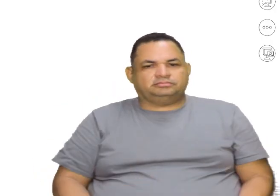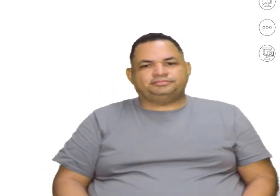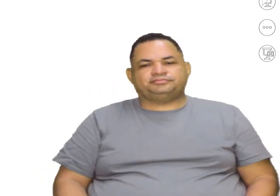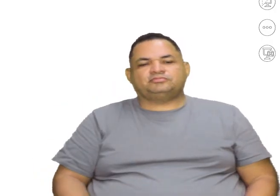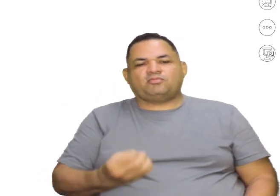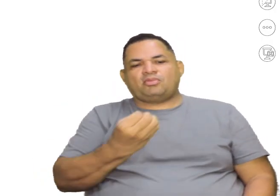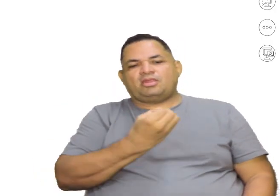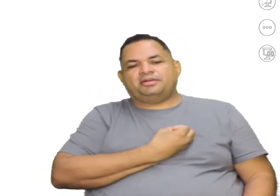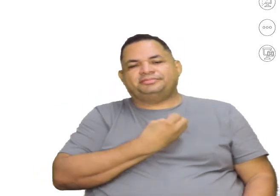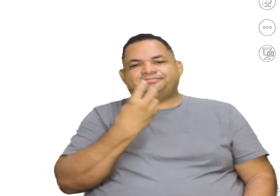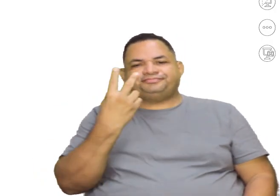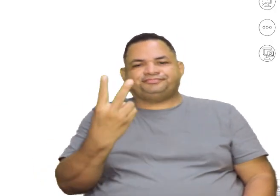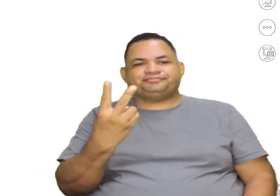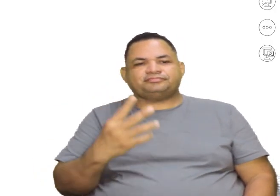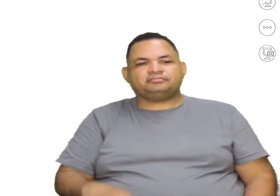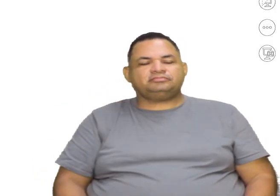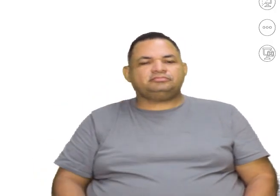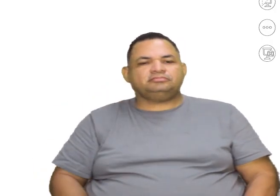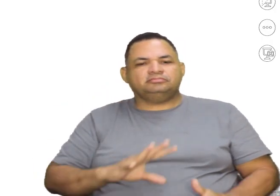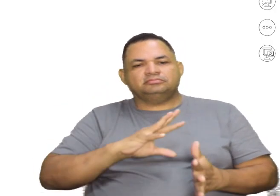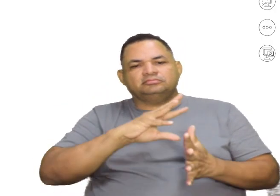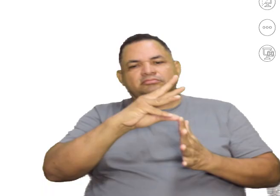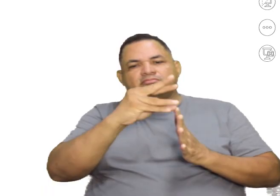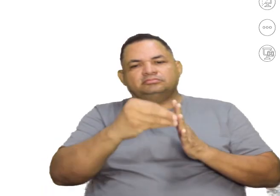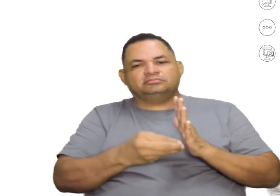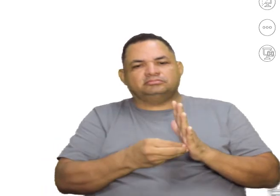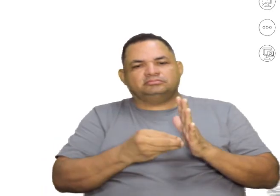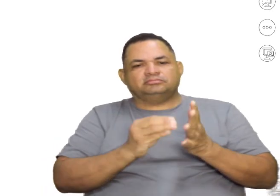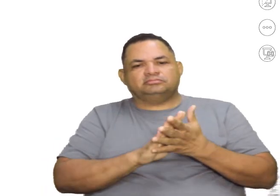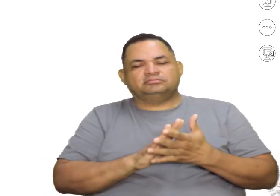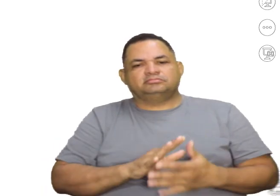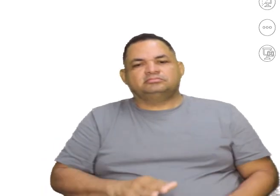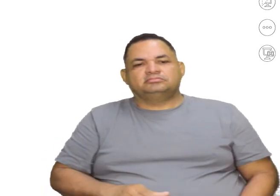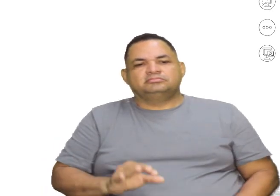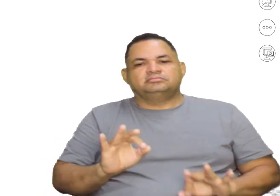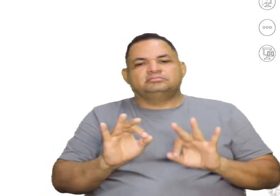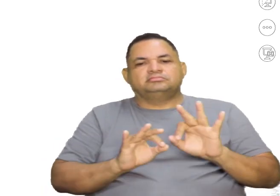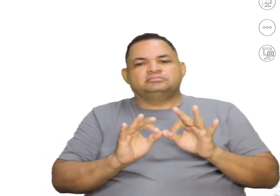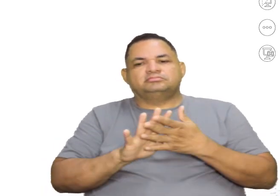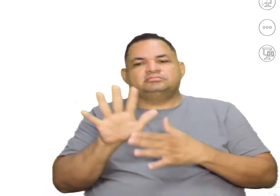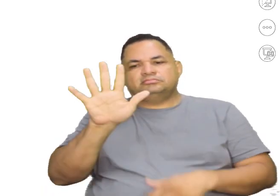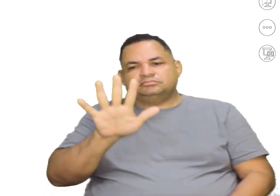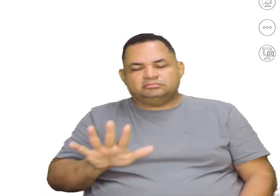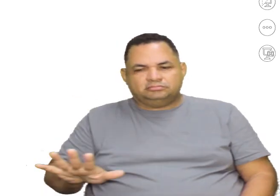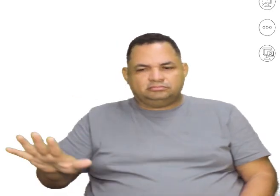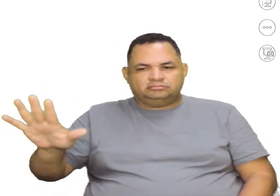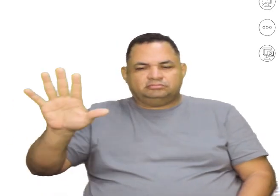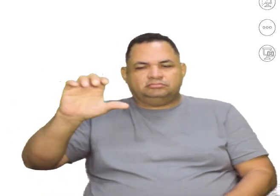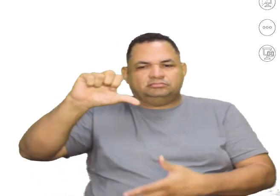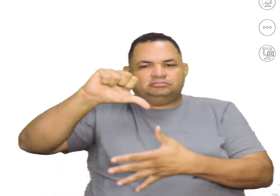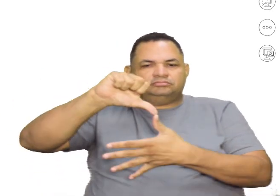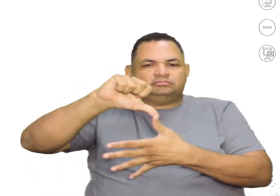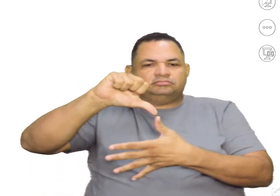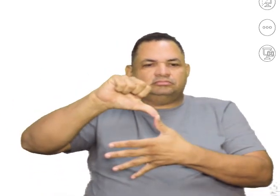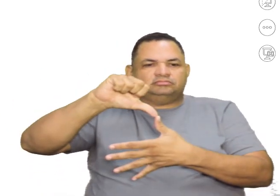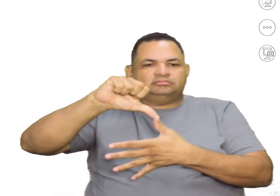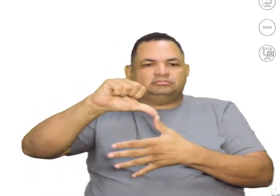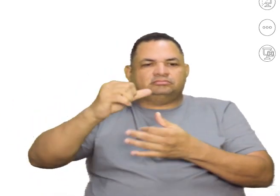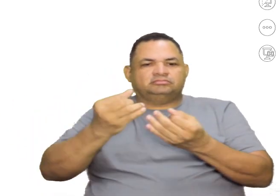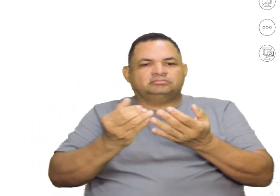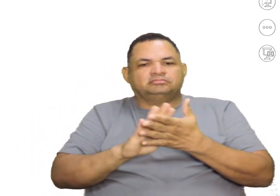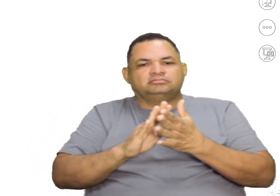A questão 2. A Amazônia ou Amazônia é uma região na América do